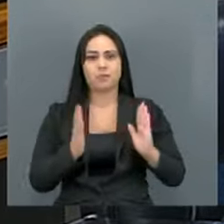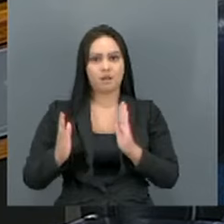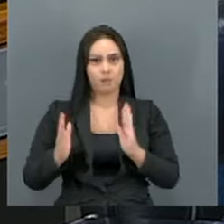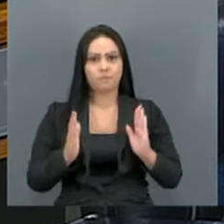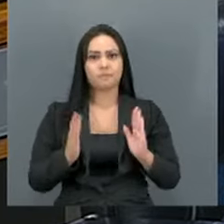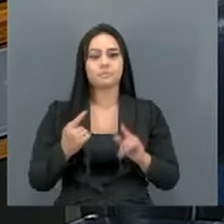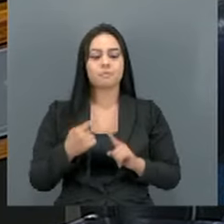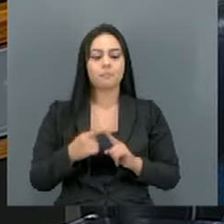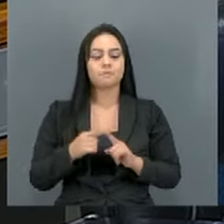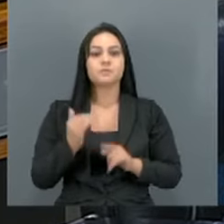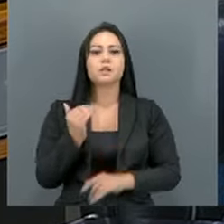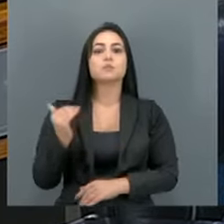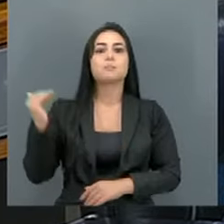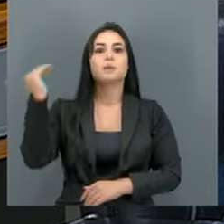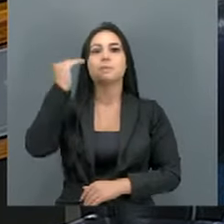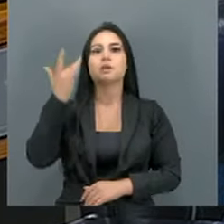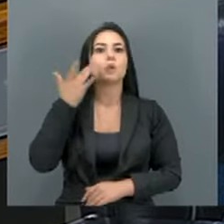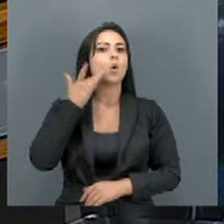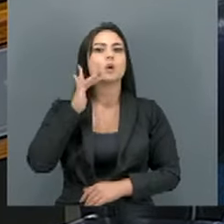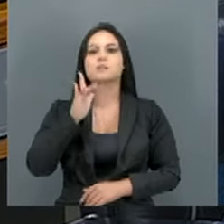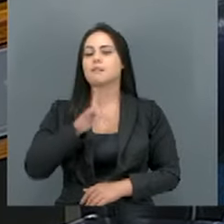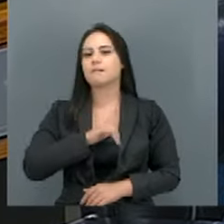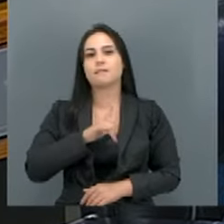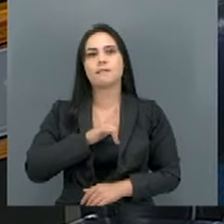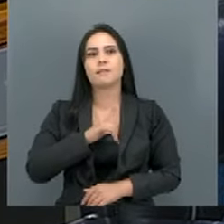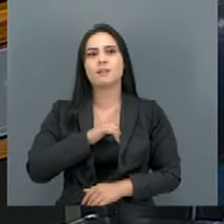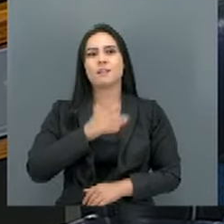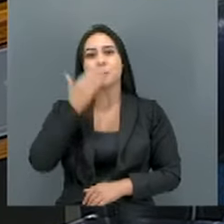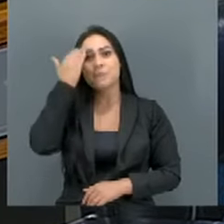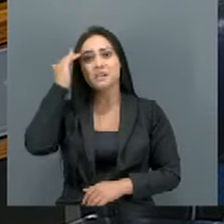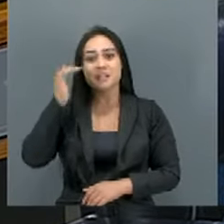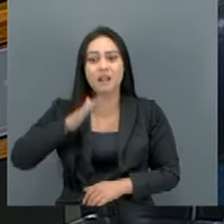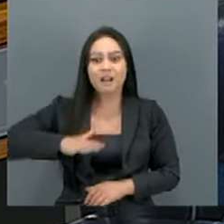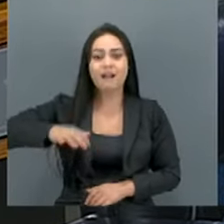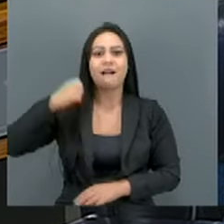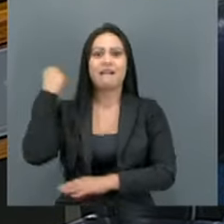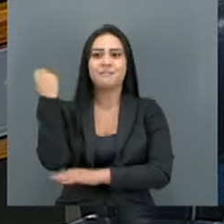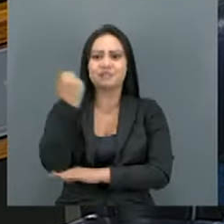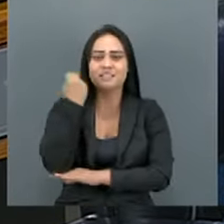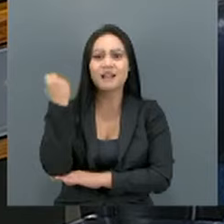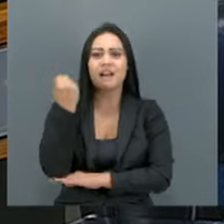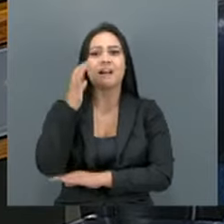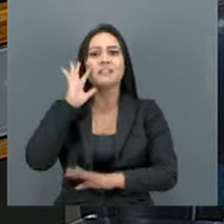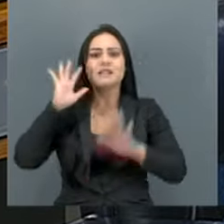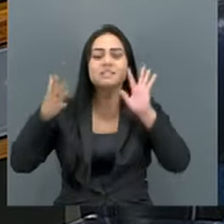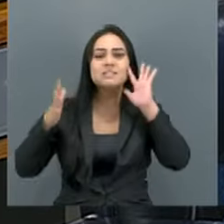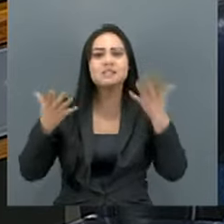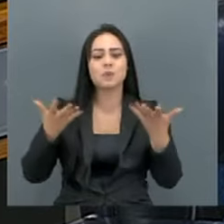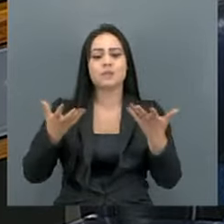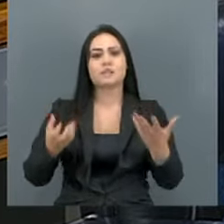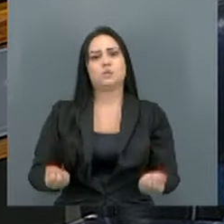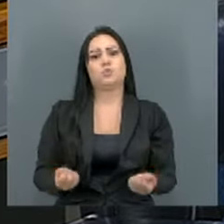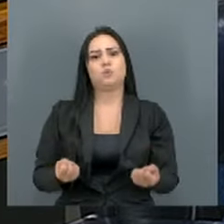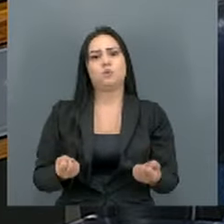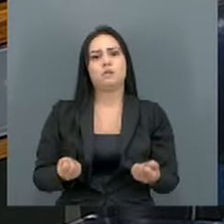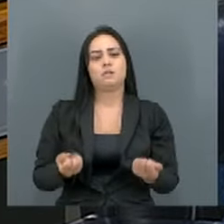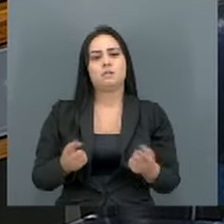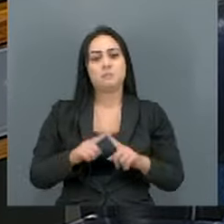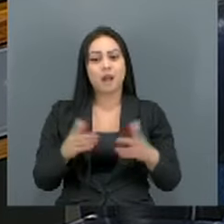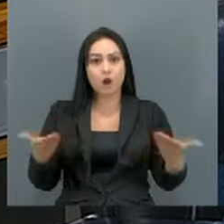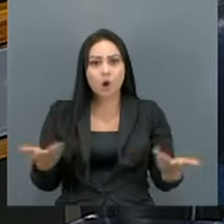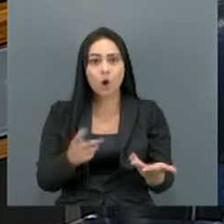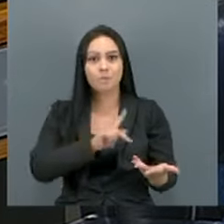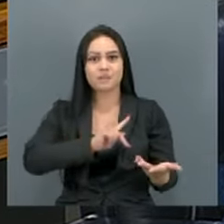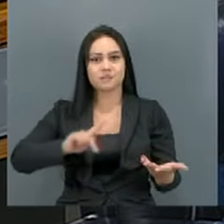a Suprema Corte não consegue compreender o alcance da gravidade da decisão que ela andou tomando, e agora o presidente